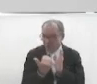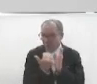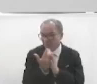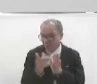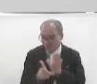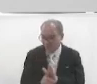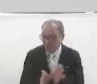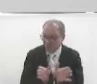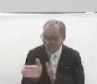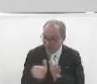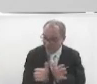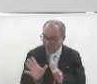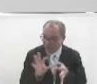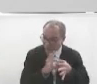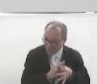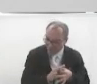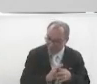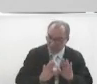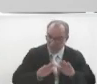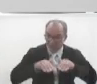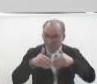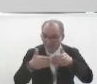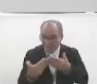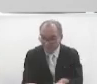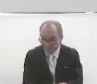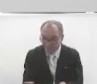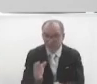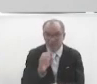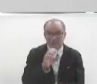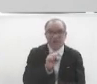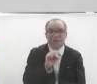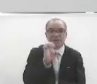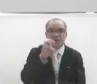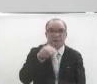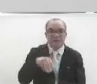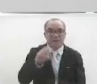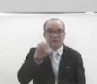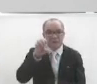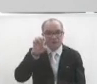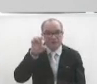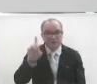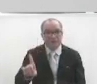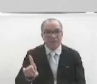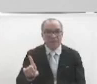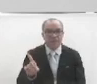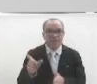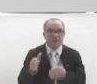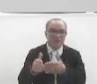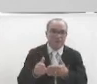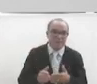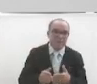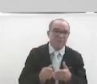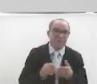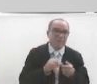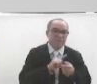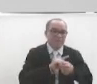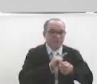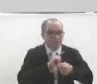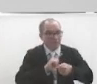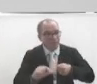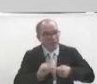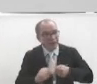intervenção para a unidade de ensino e para os demais setores da Semed então a se de requisitos da classe anterior